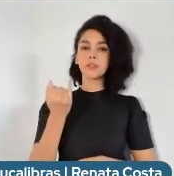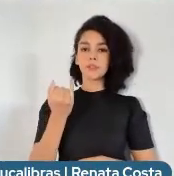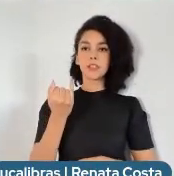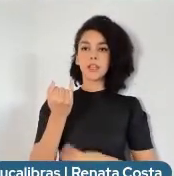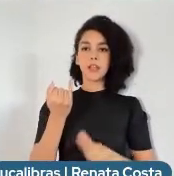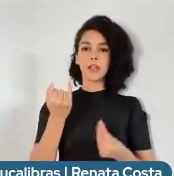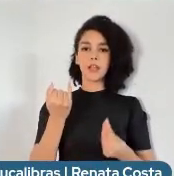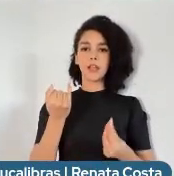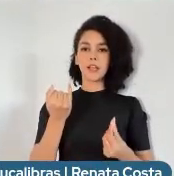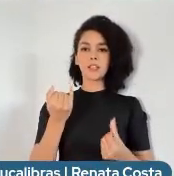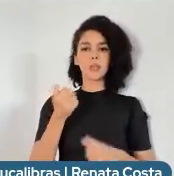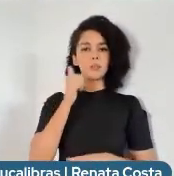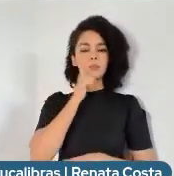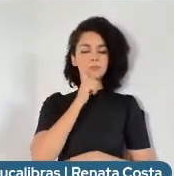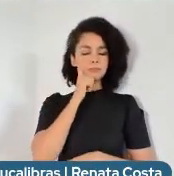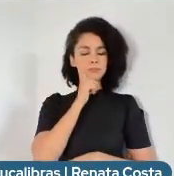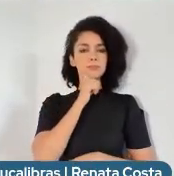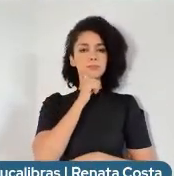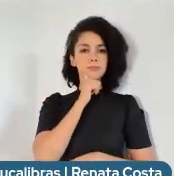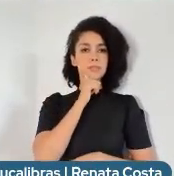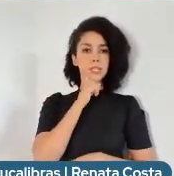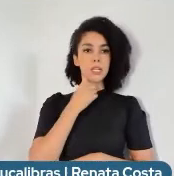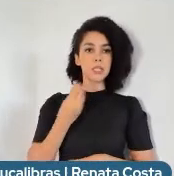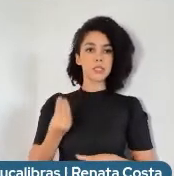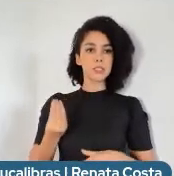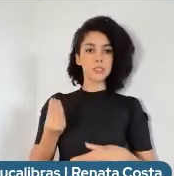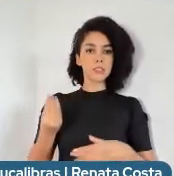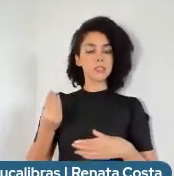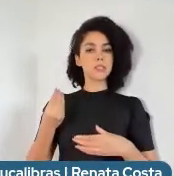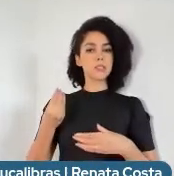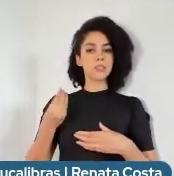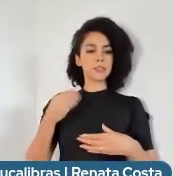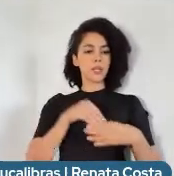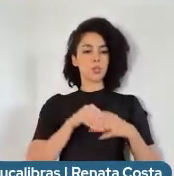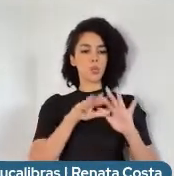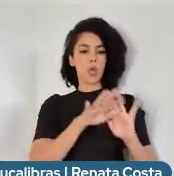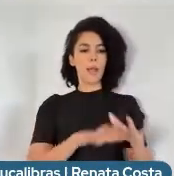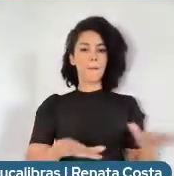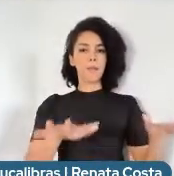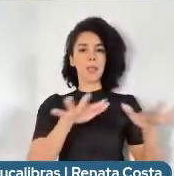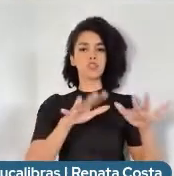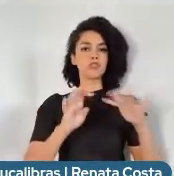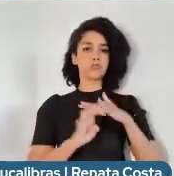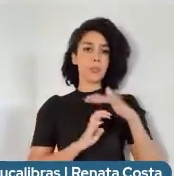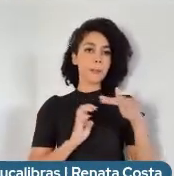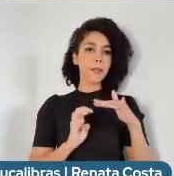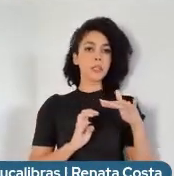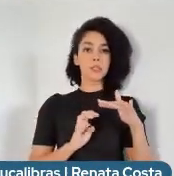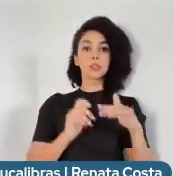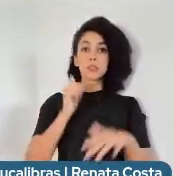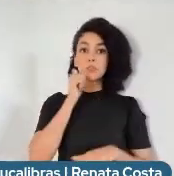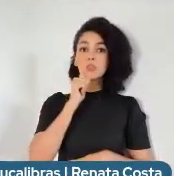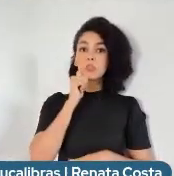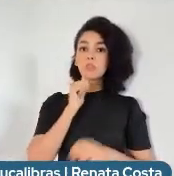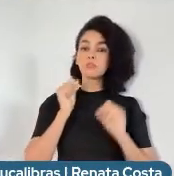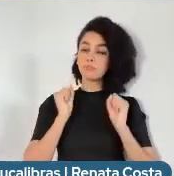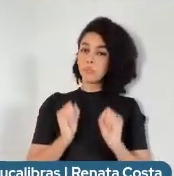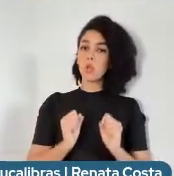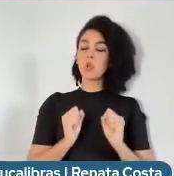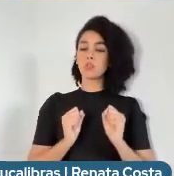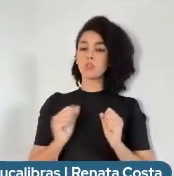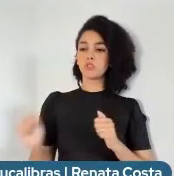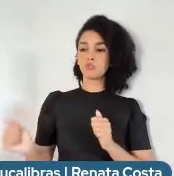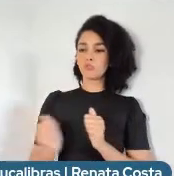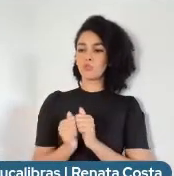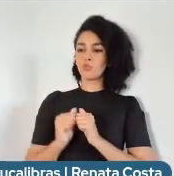de figuras femininas dentro desse ambiente empresarial, do quanto as mulheres elas podem agregar valor